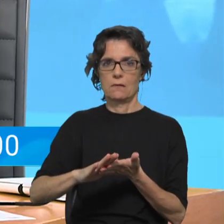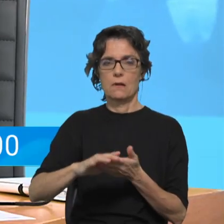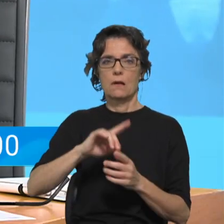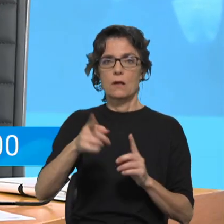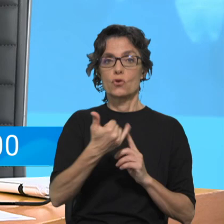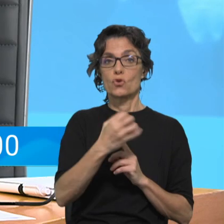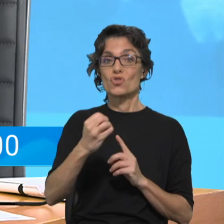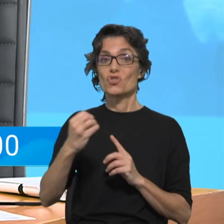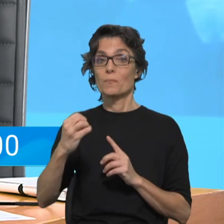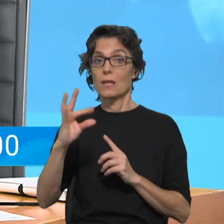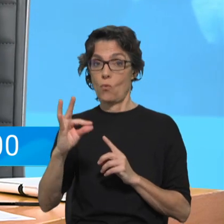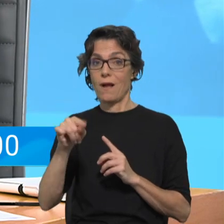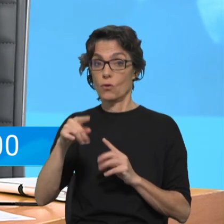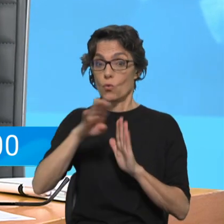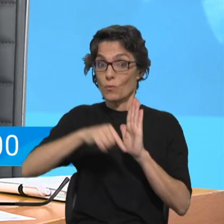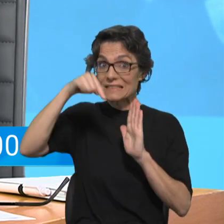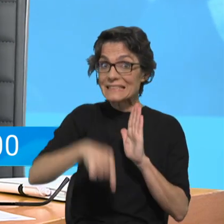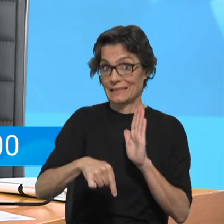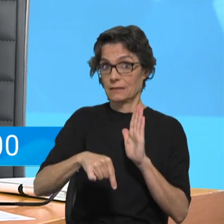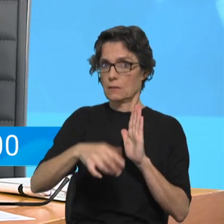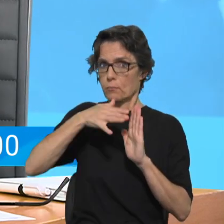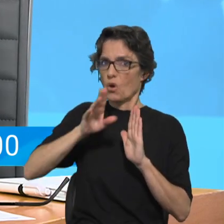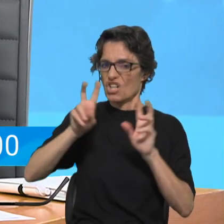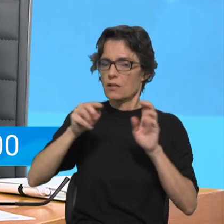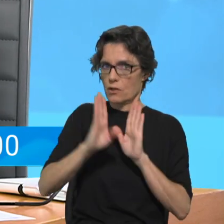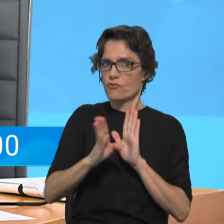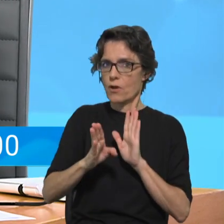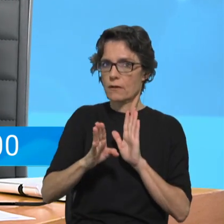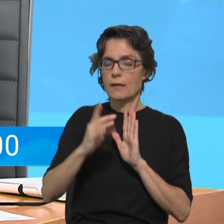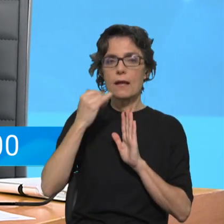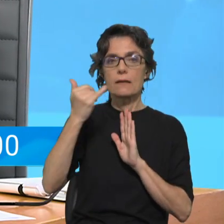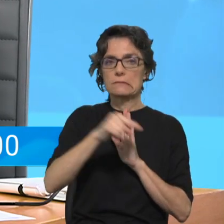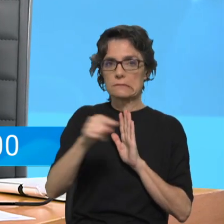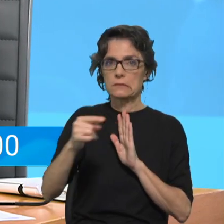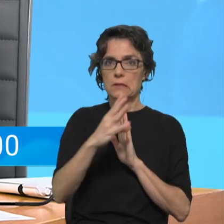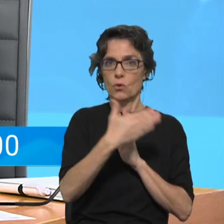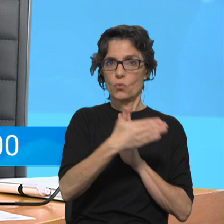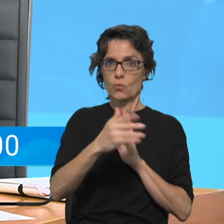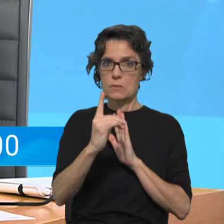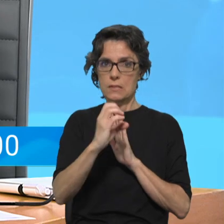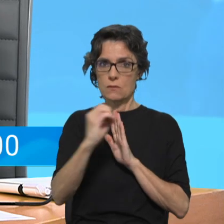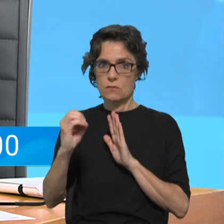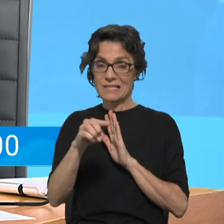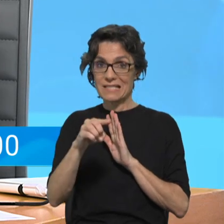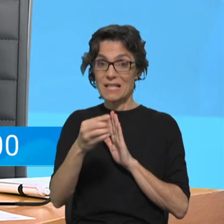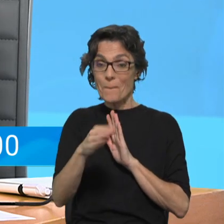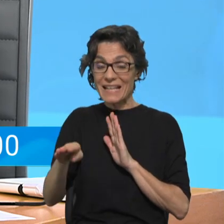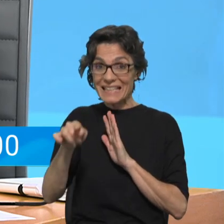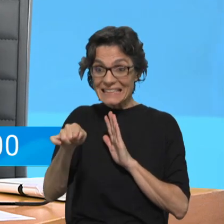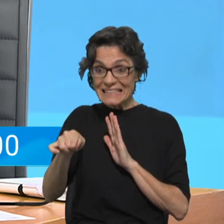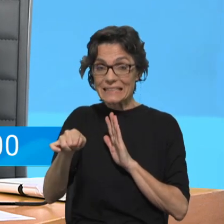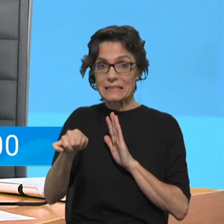2004, neste programa falámos nisso. Sim. Esta linha 116-000 é para as crianças